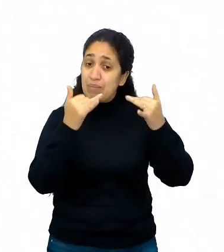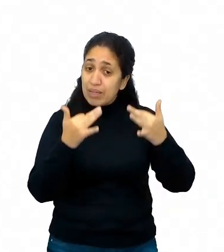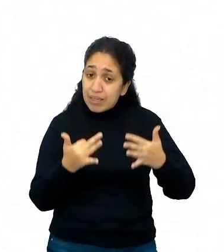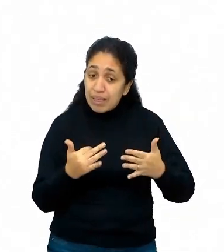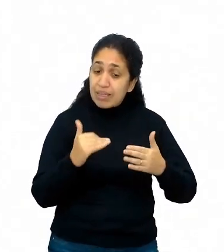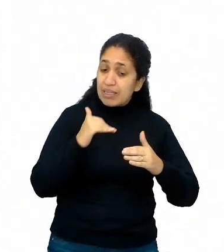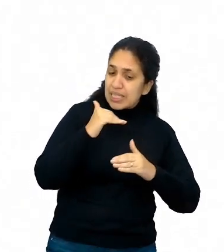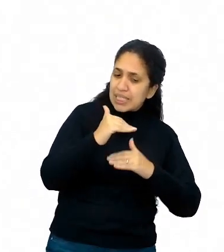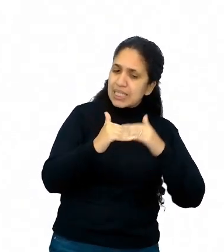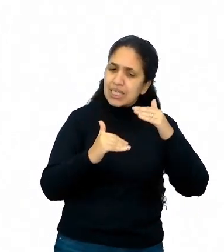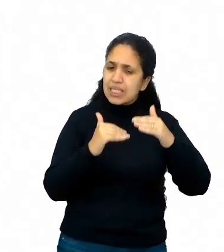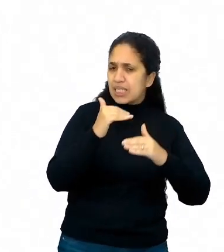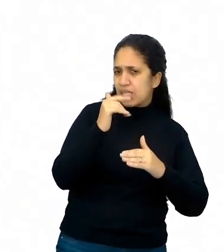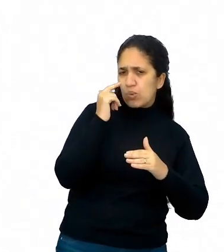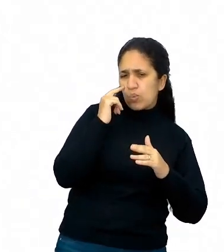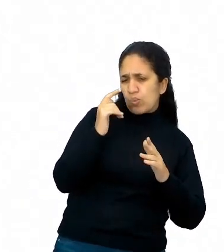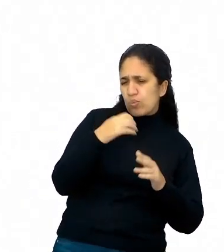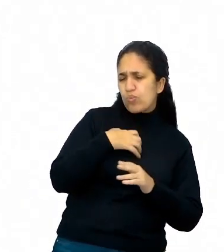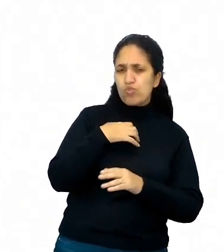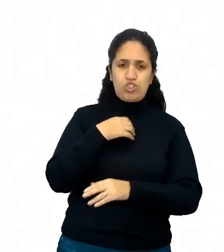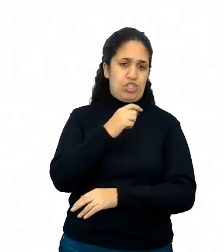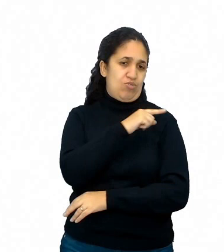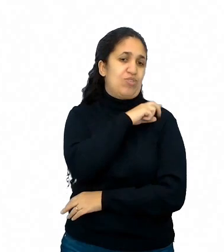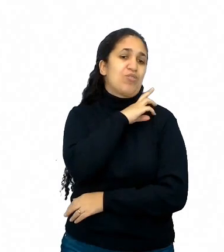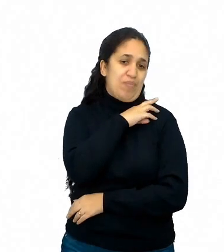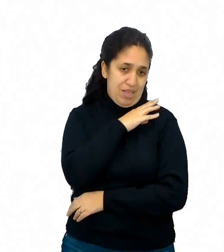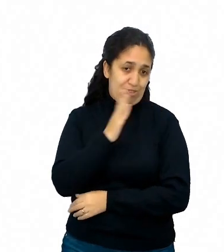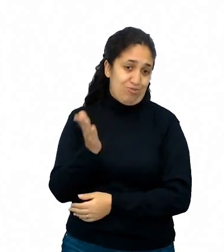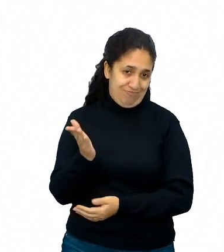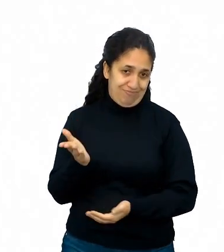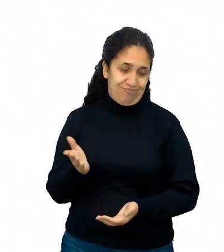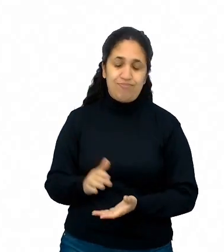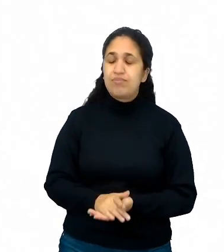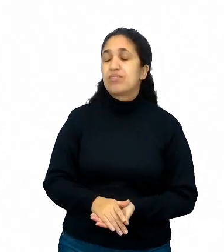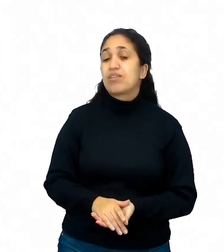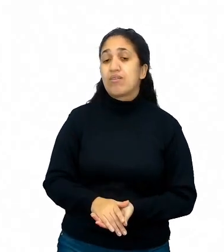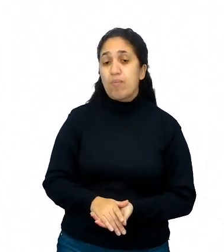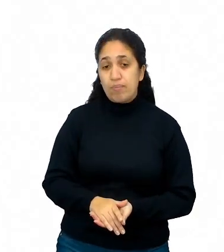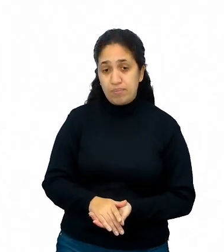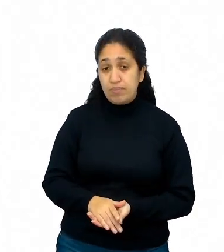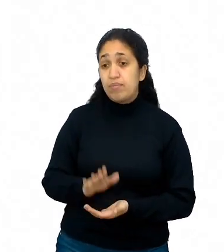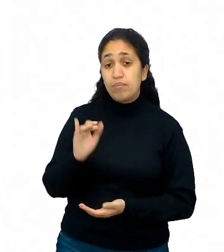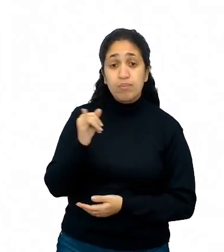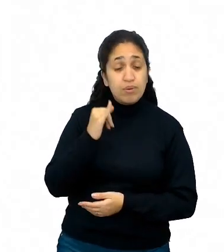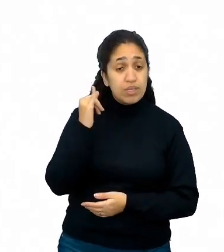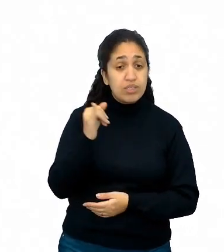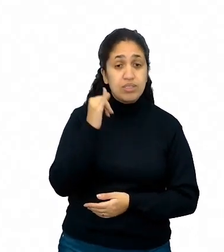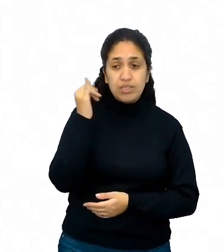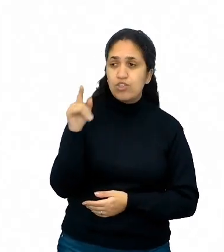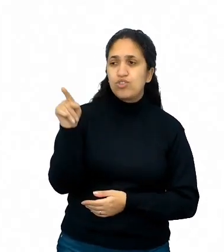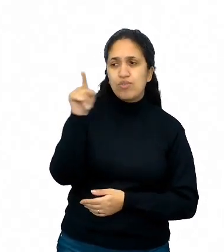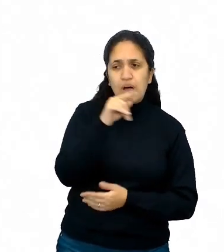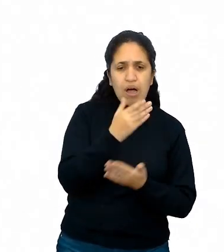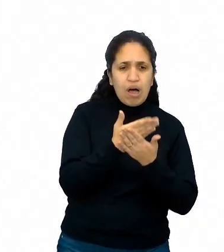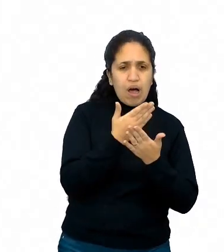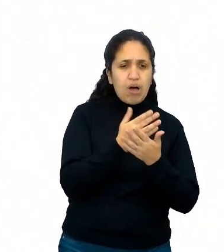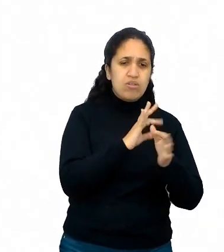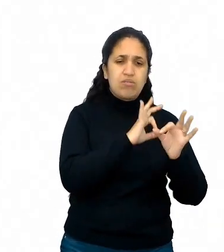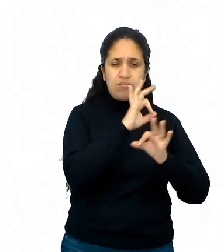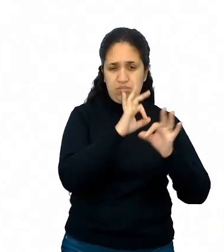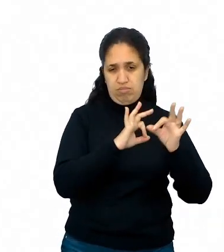tinham o cara de ensino médio. Então, gente, é muito importante preparar essa aula 7 e